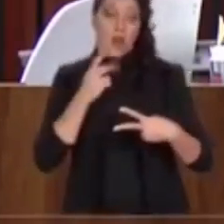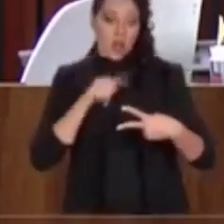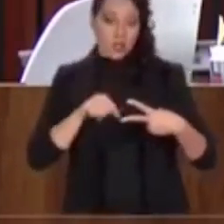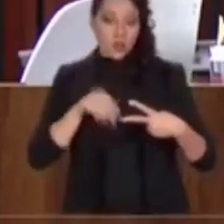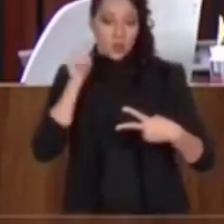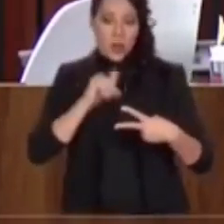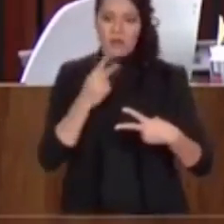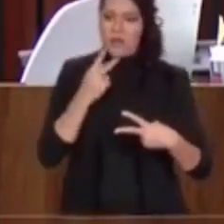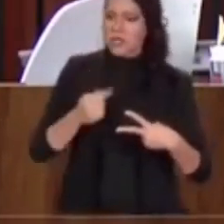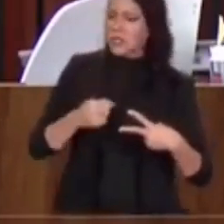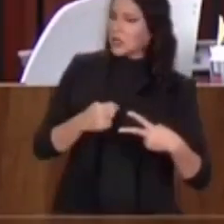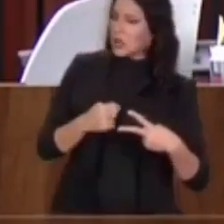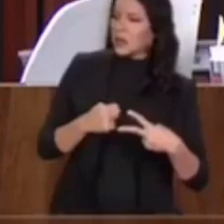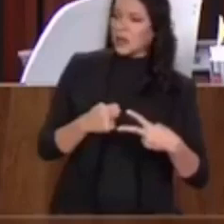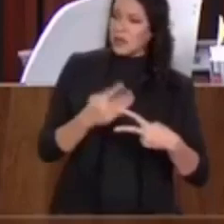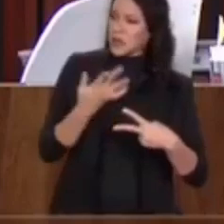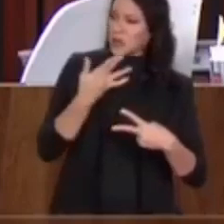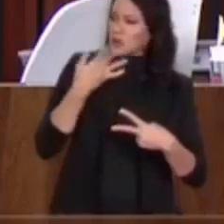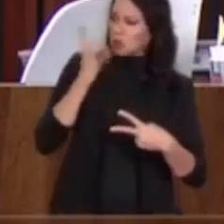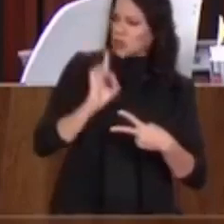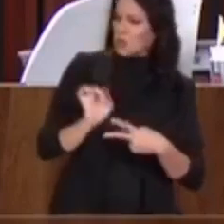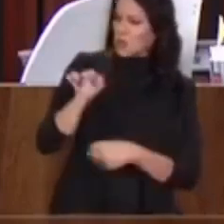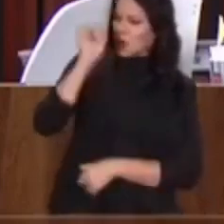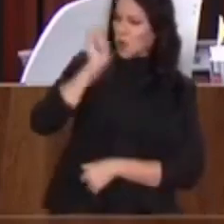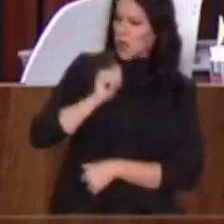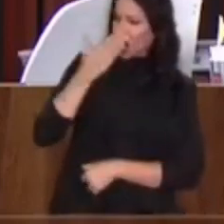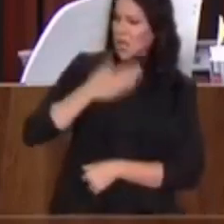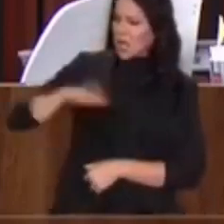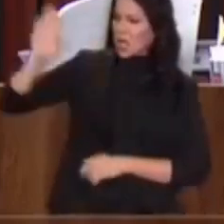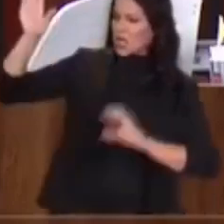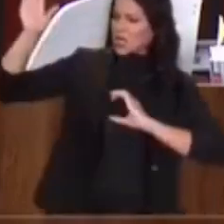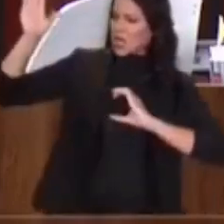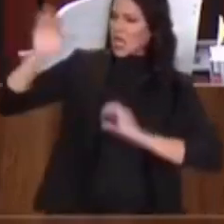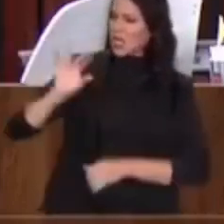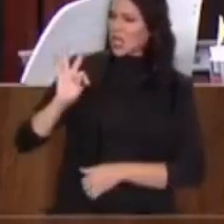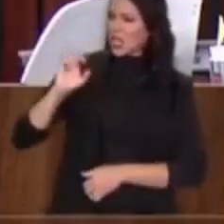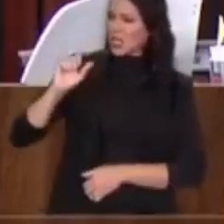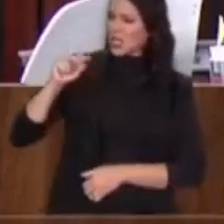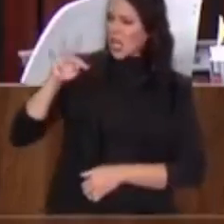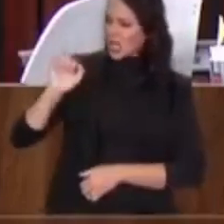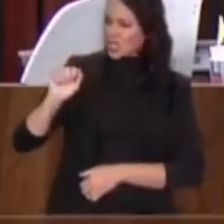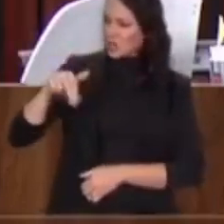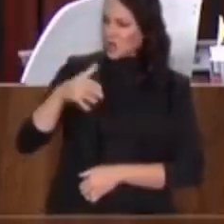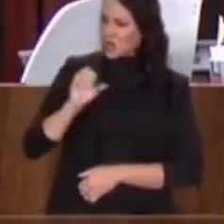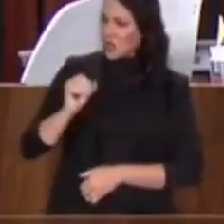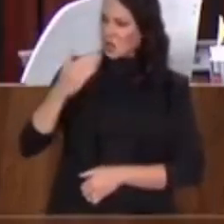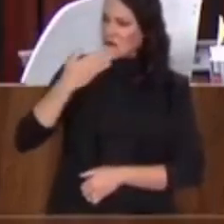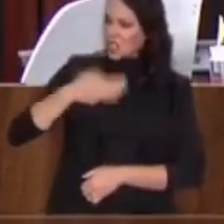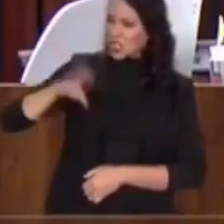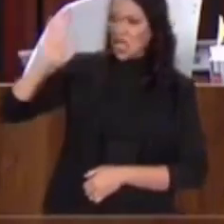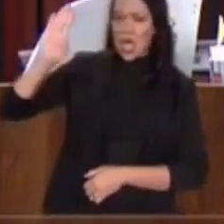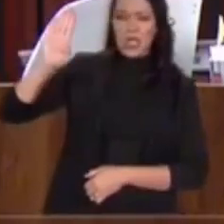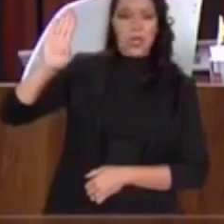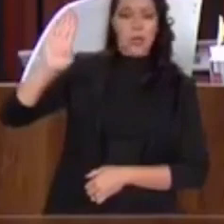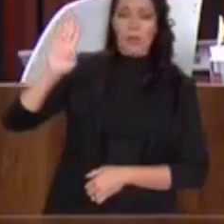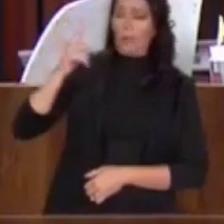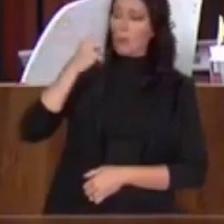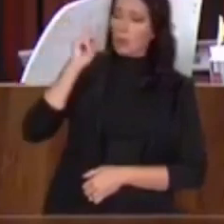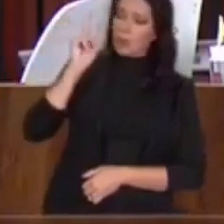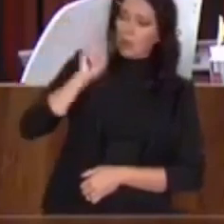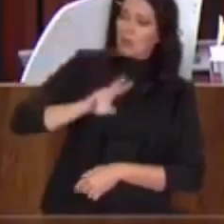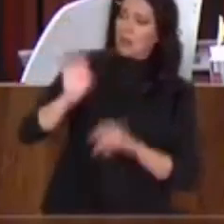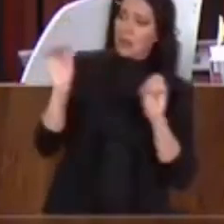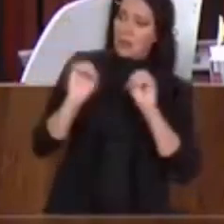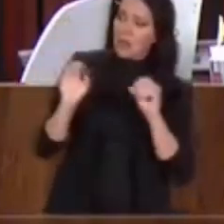não ter tido nem conhecimento da candidatura de Tati Monção pelo simples fato de não terem visto a última realizando